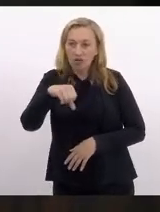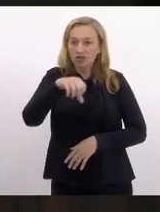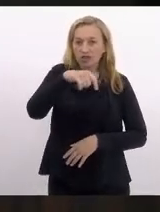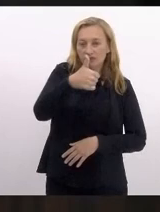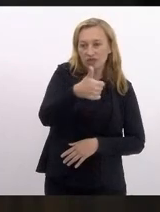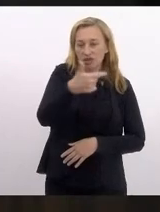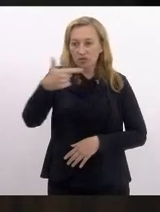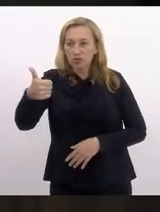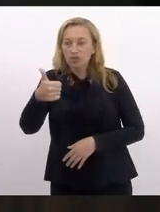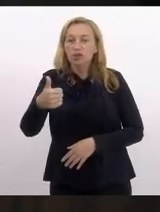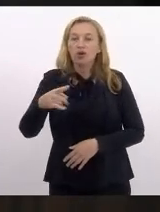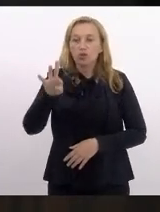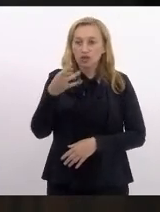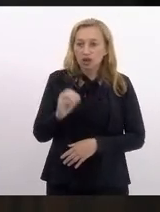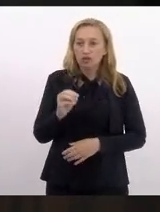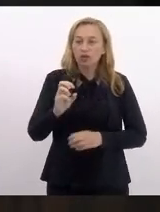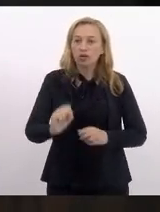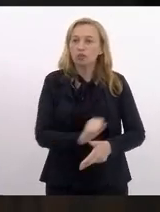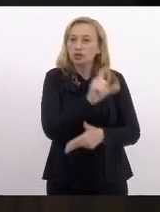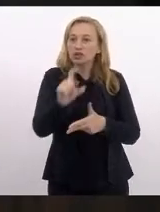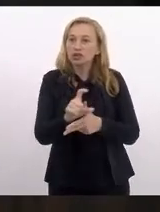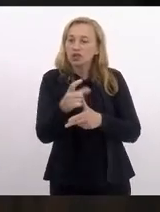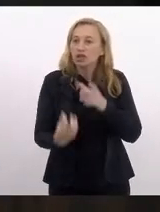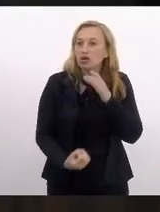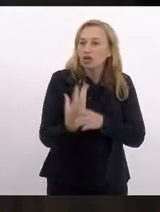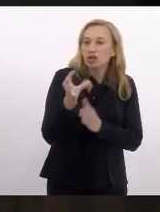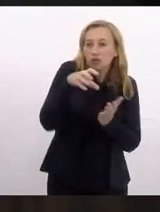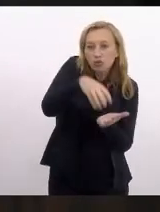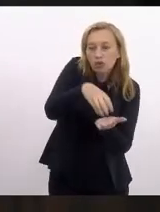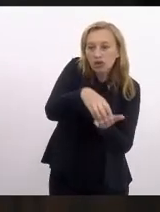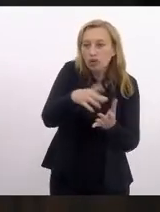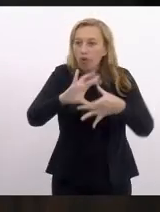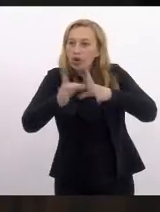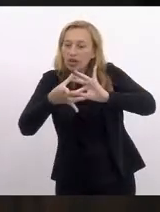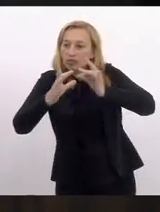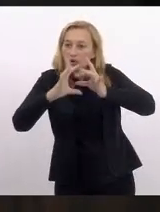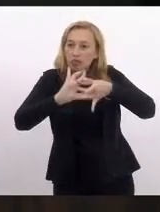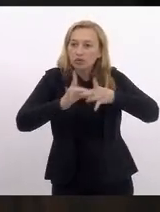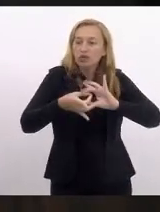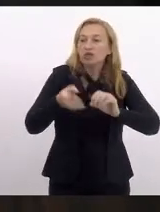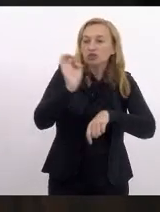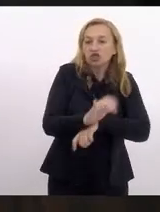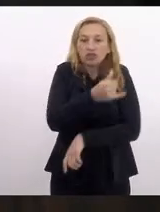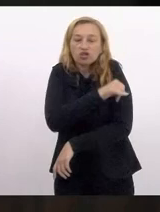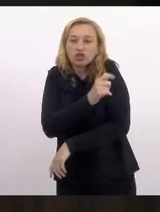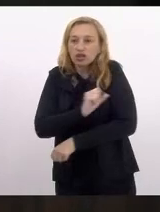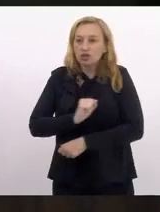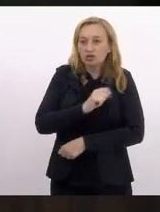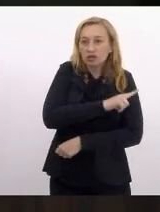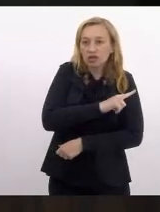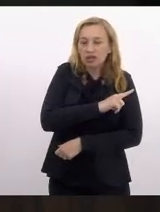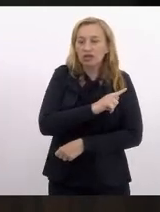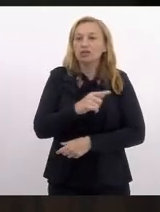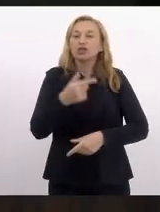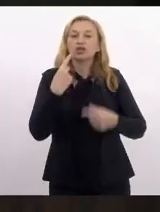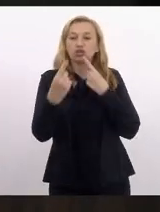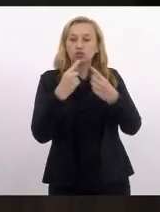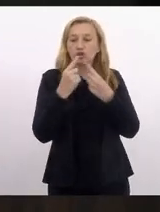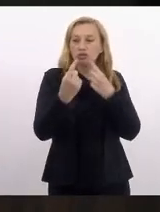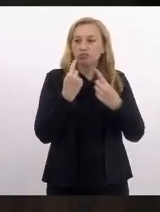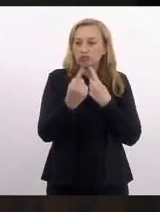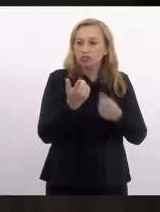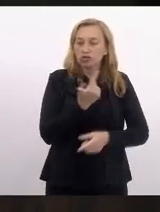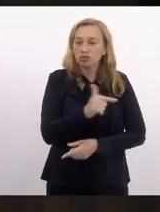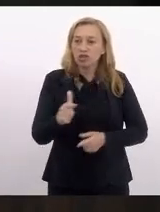Deputado Ronaldo Tieta que autoriza o poder executivo a implantar o Centro para o líquido do Estado do Rio de Janeiro e São Gonçalo na forma que menciona e discussão